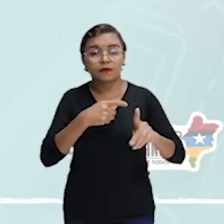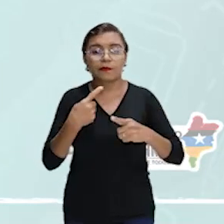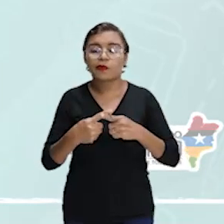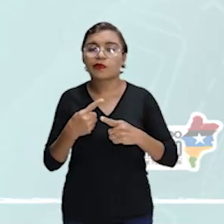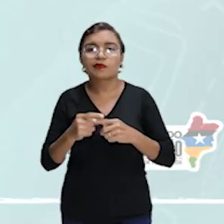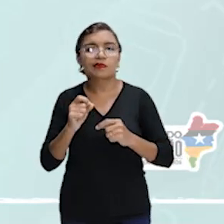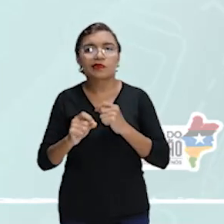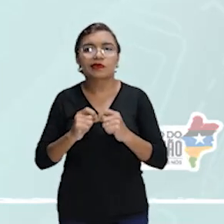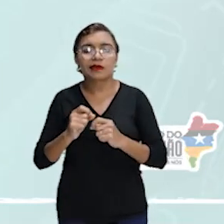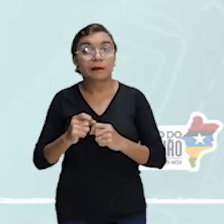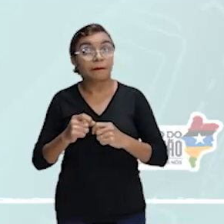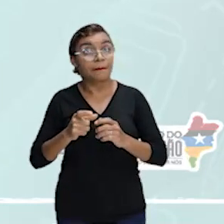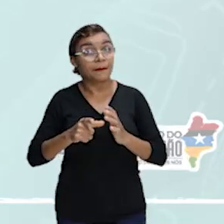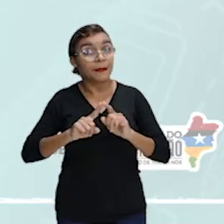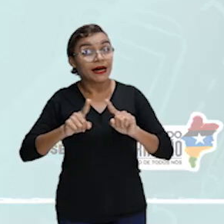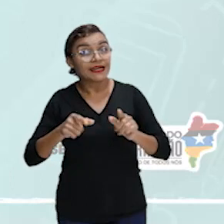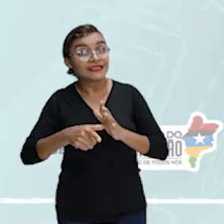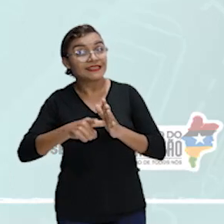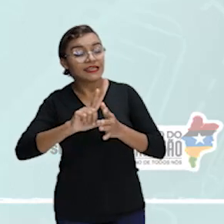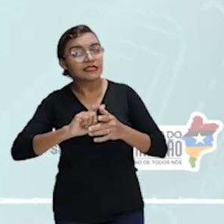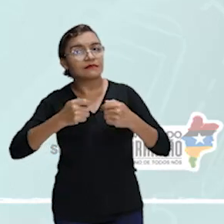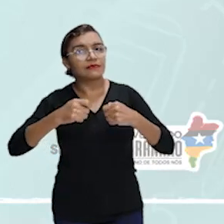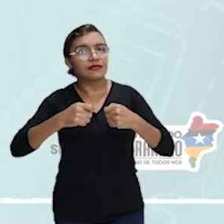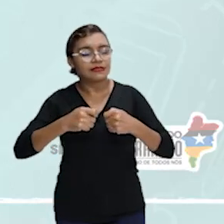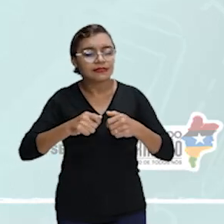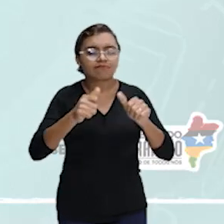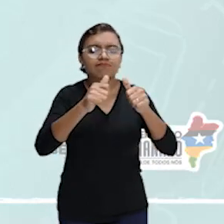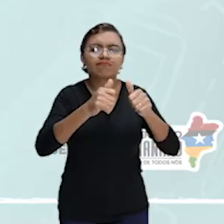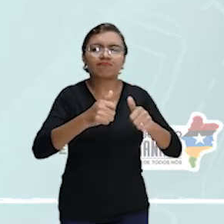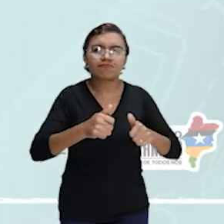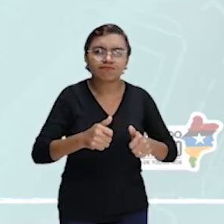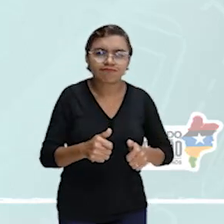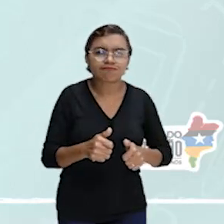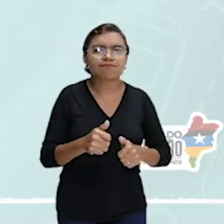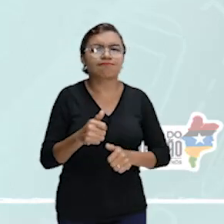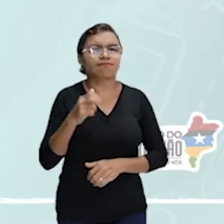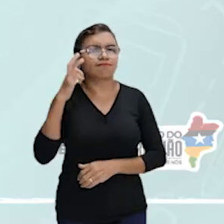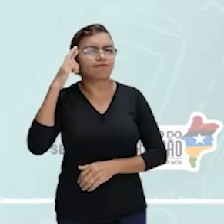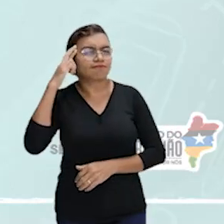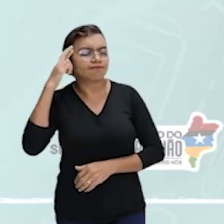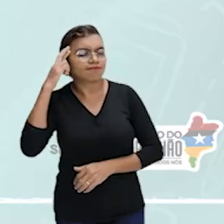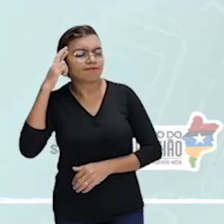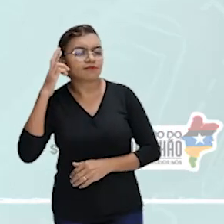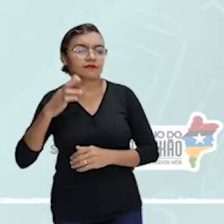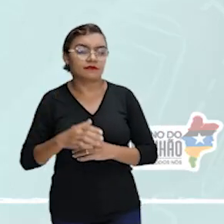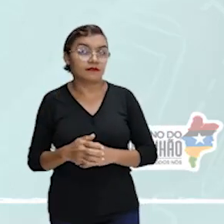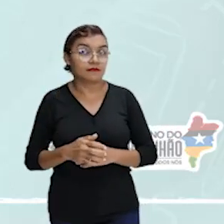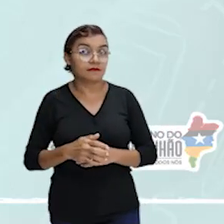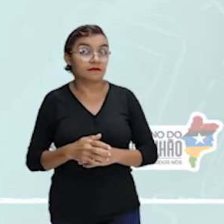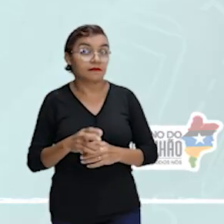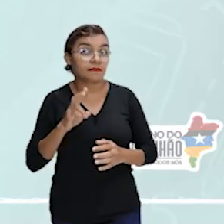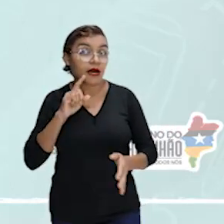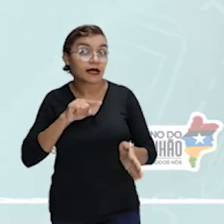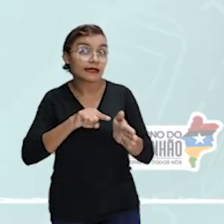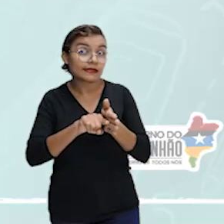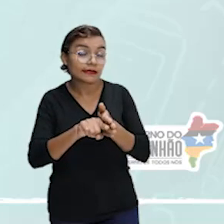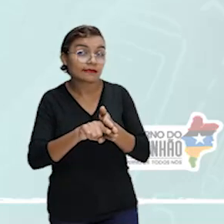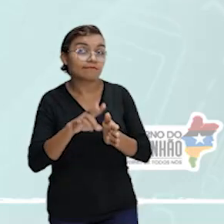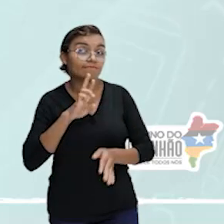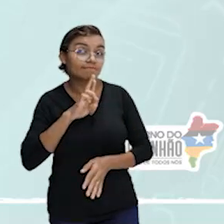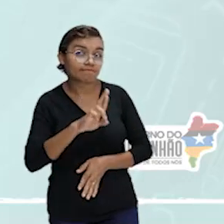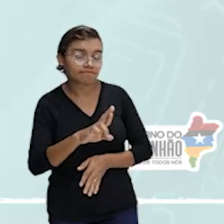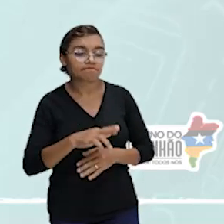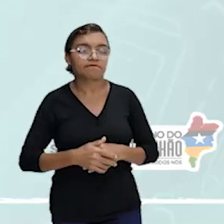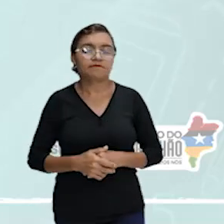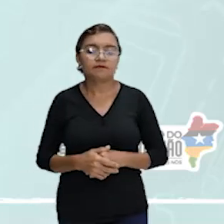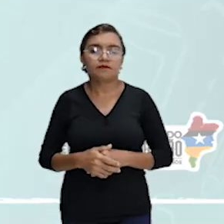sempre que fazer aquela análise para confirmar e garantir a tua resposta, mas por essa explanação aqui que a gente